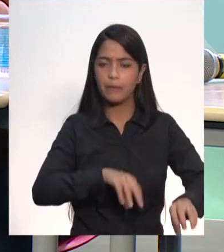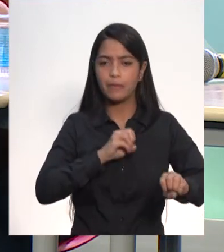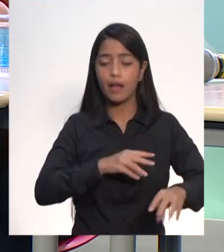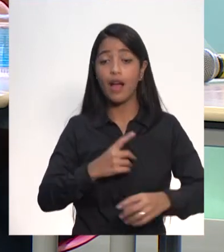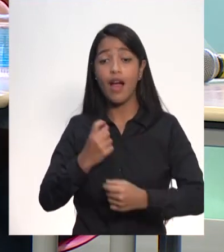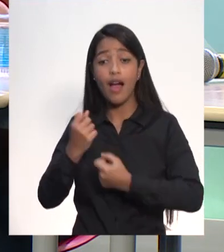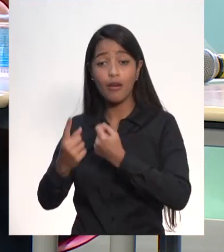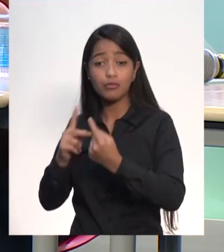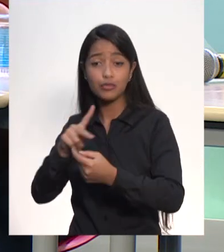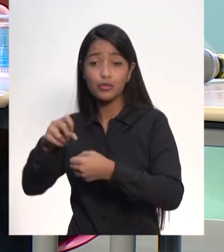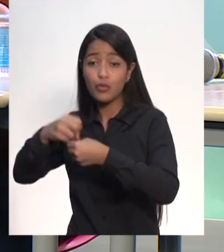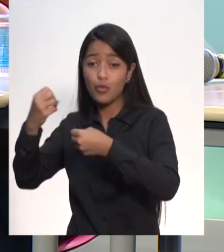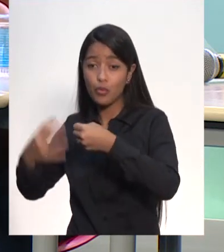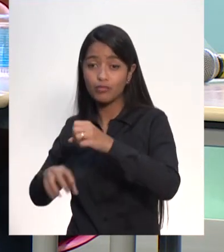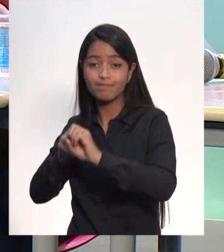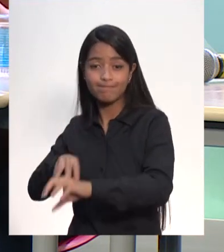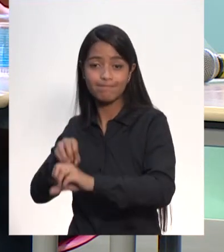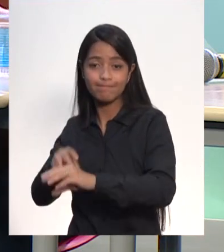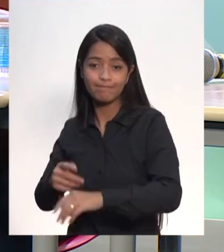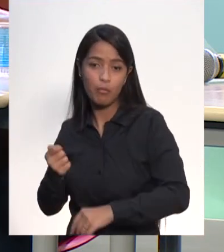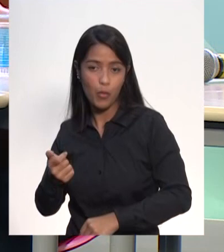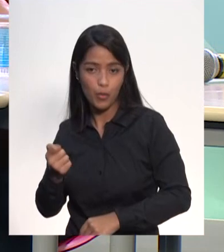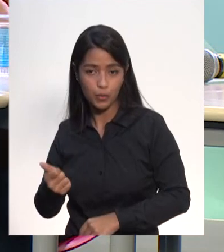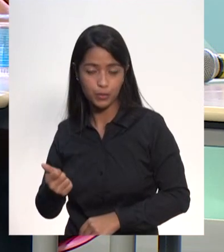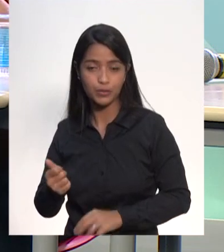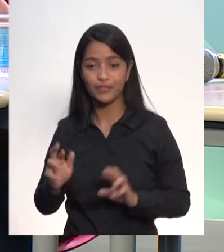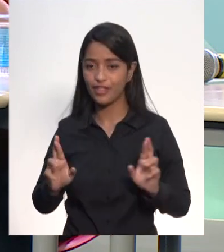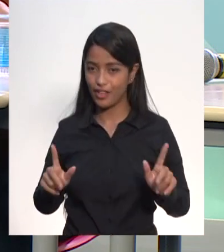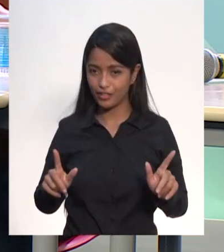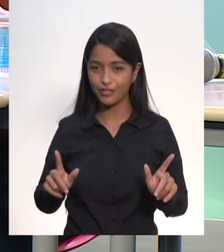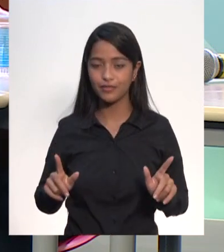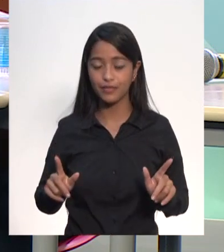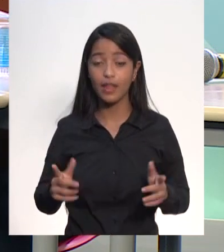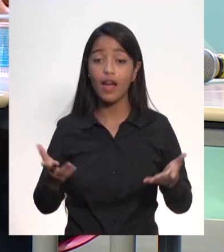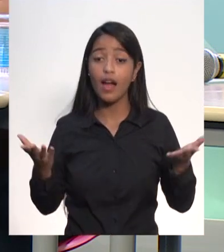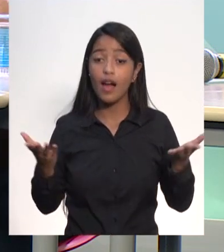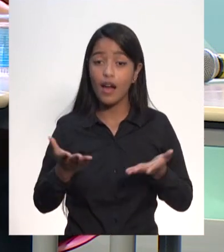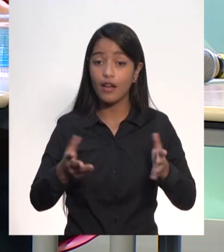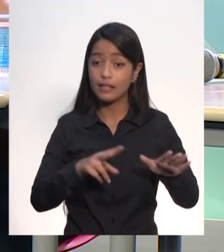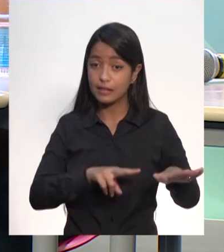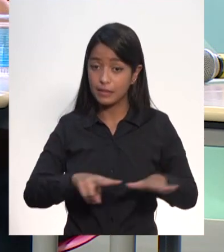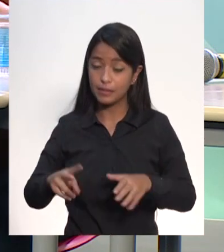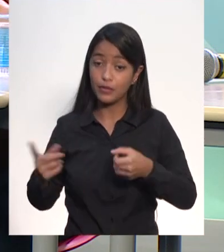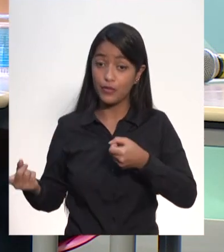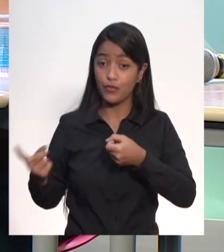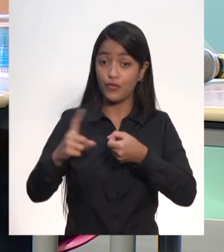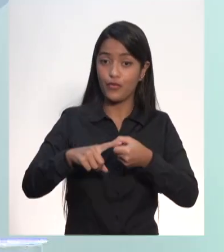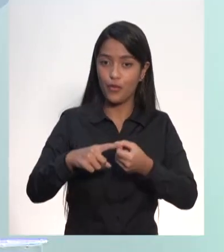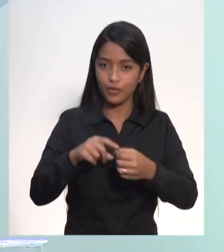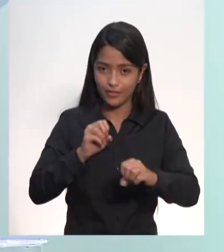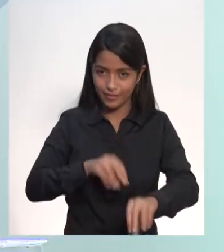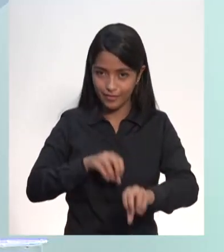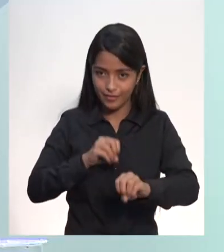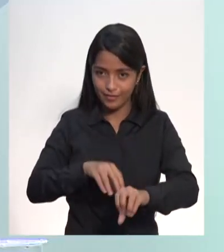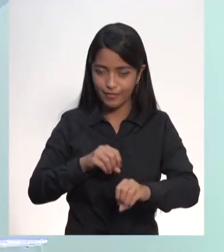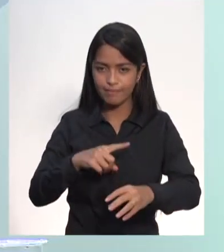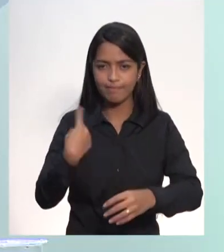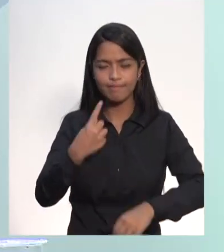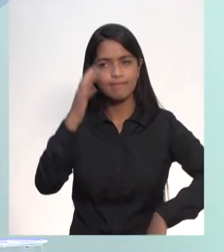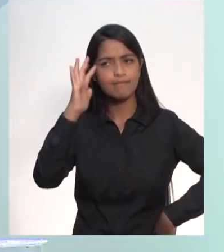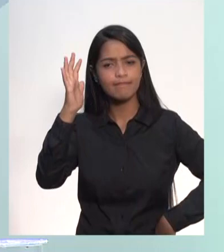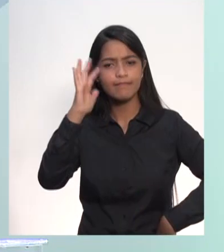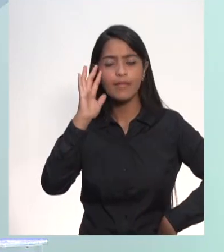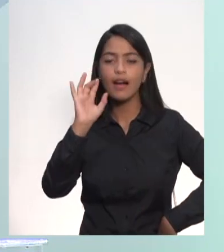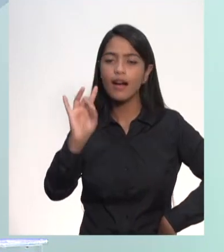das atividades presenciais nessa semana, a gente imagina, né, que cada escola, cada professor, e mesmo dentro de uma